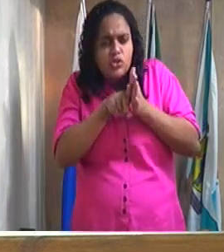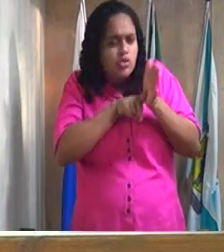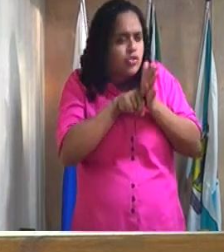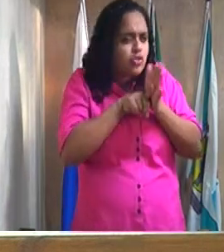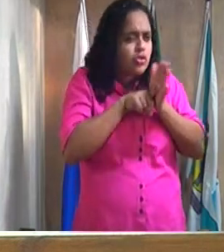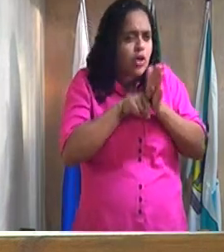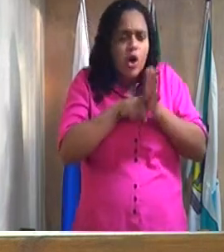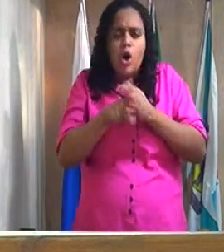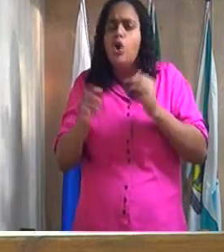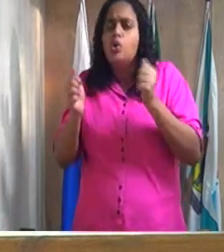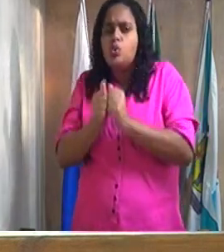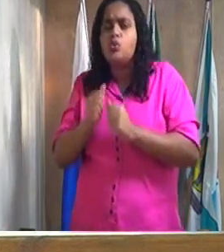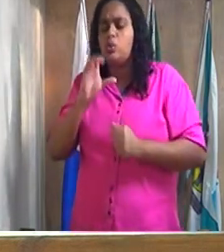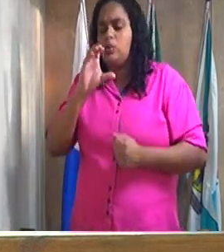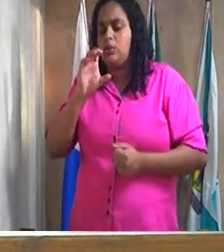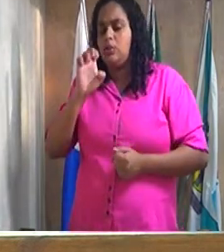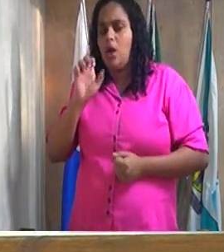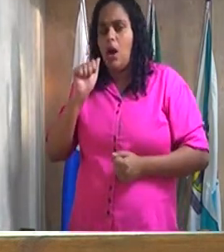presidente do CEASA,